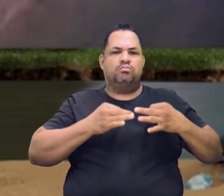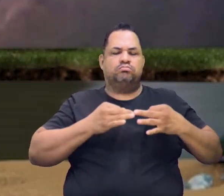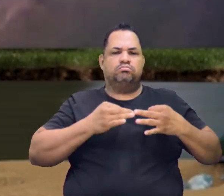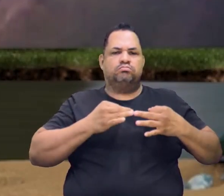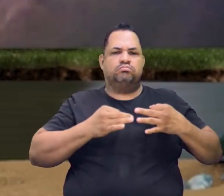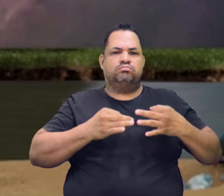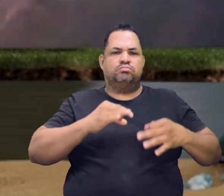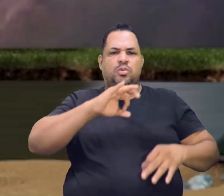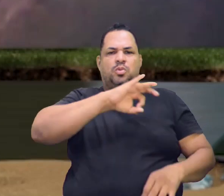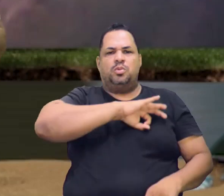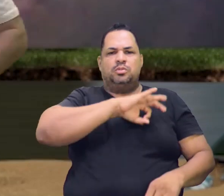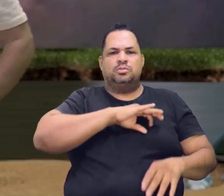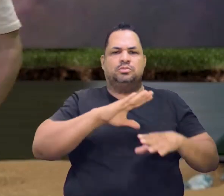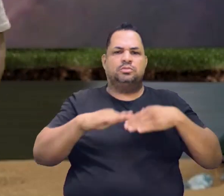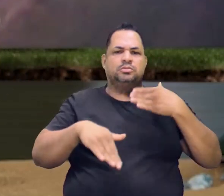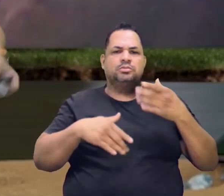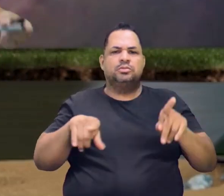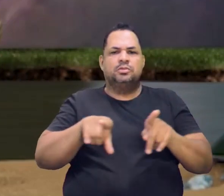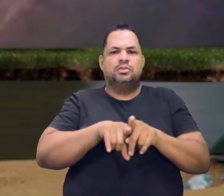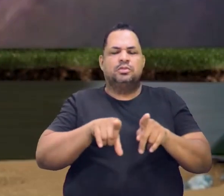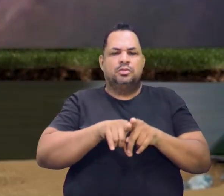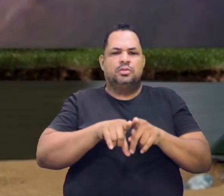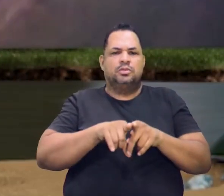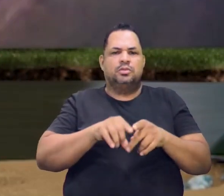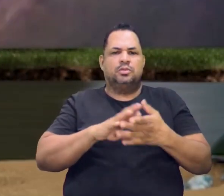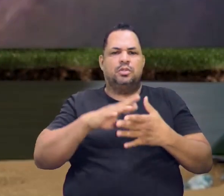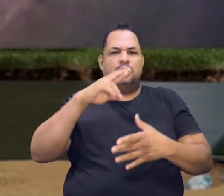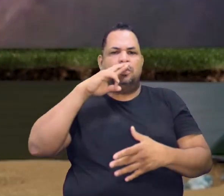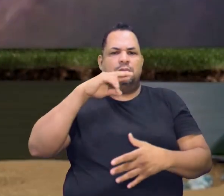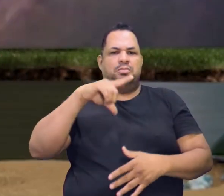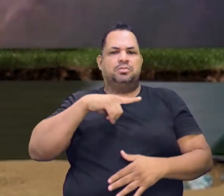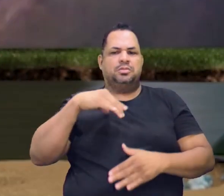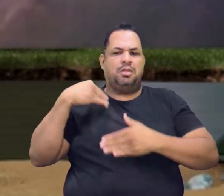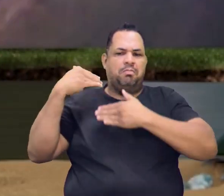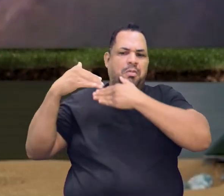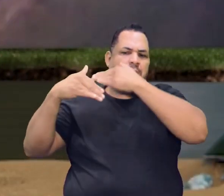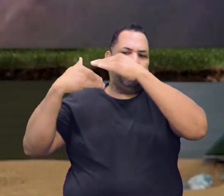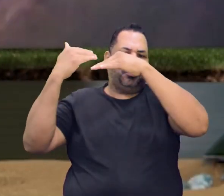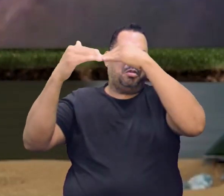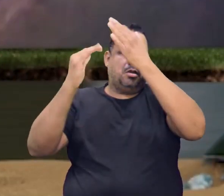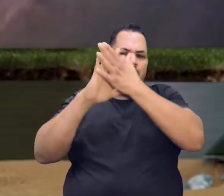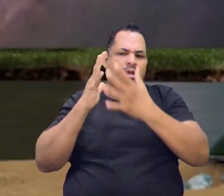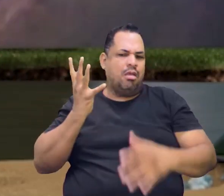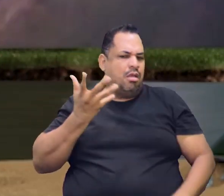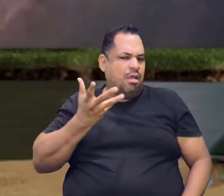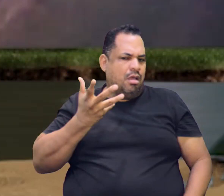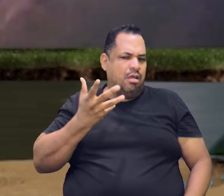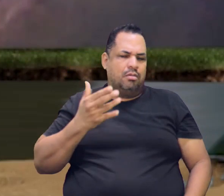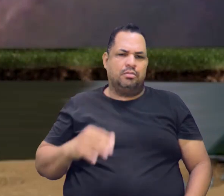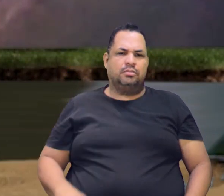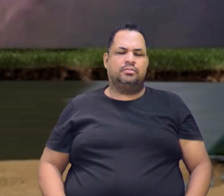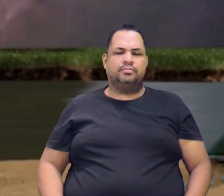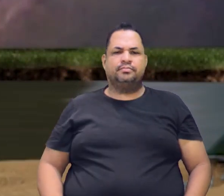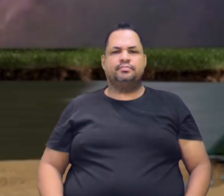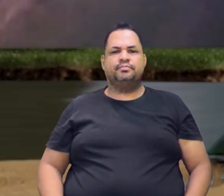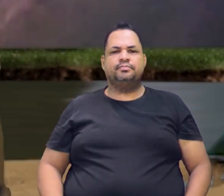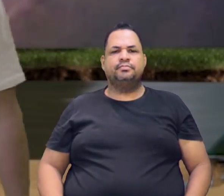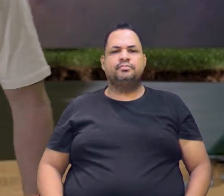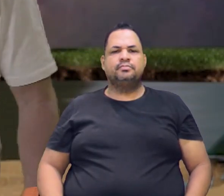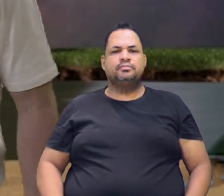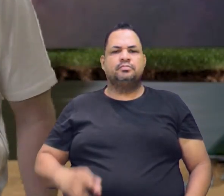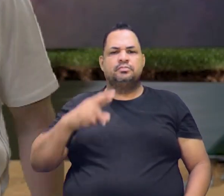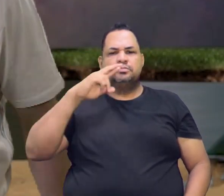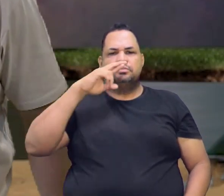já pega a promoção automática. E o Rondon ganhou essas promoções, uma atrás da outra.